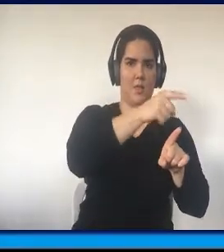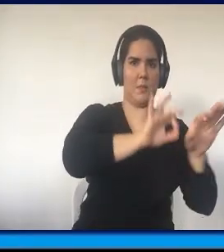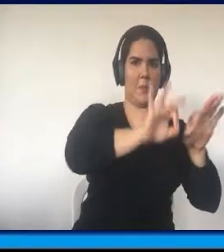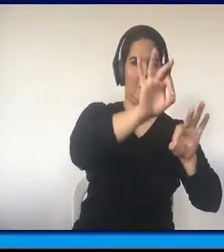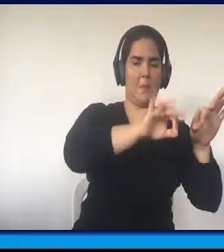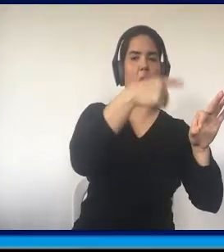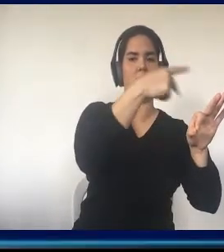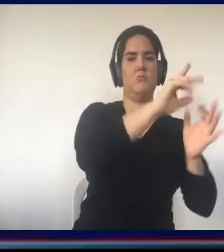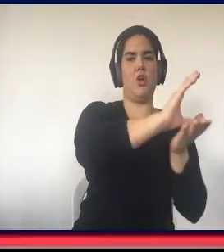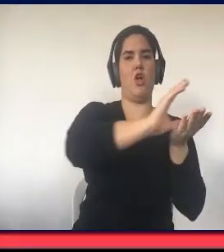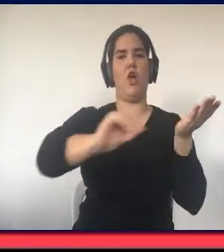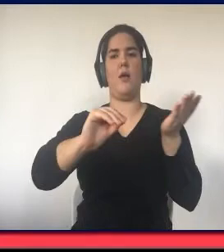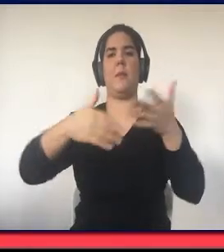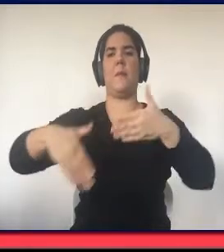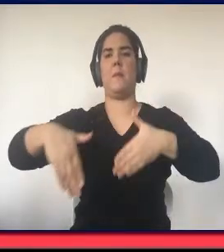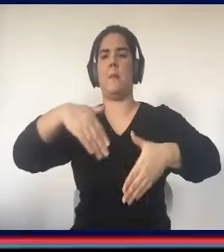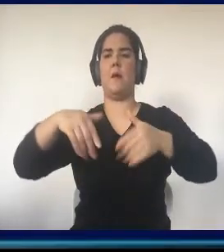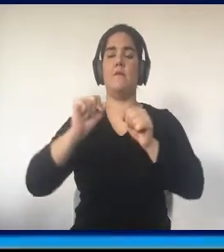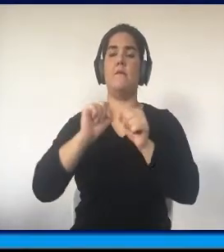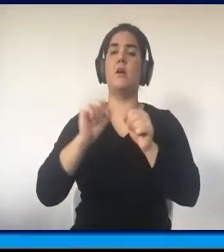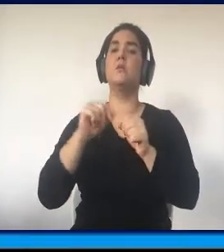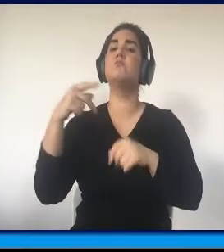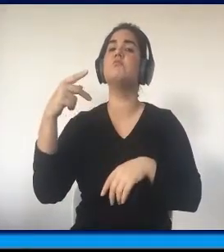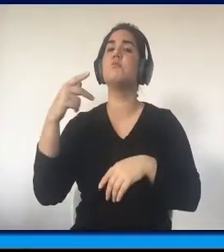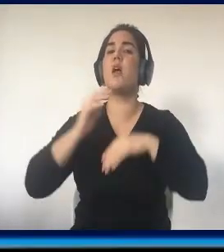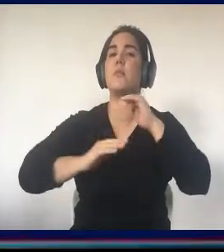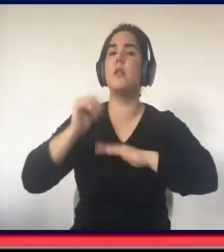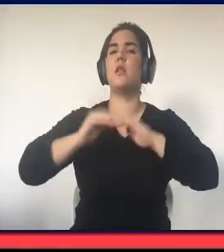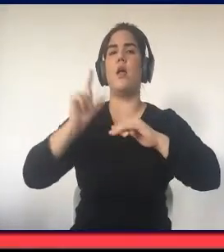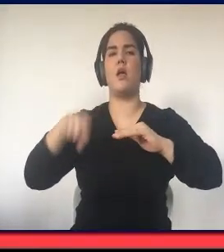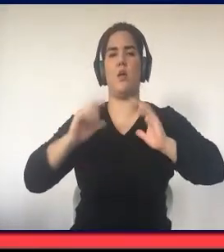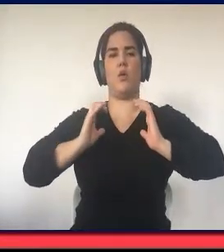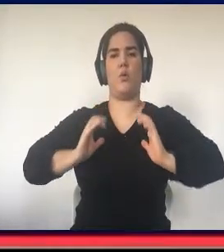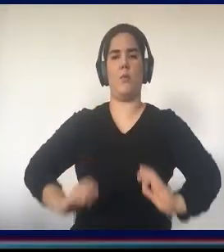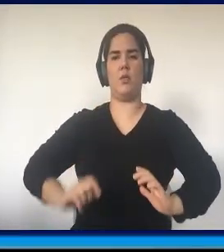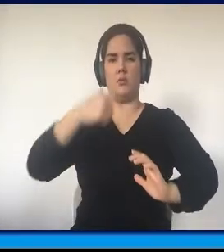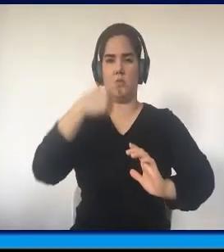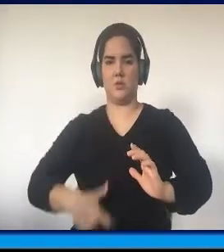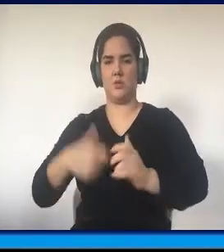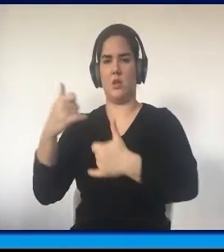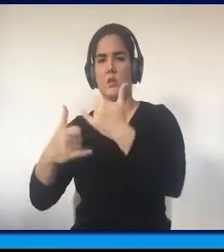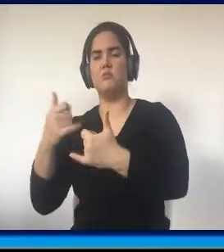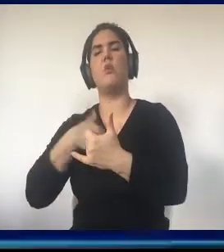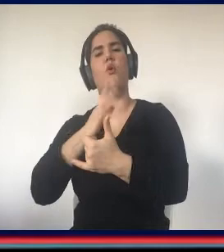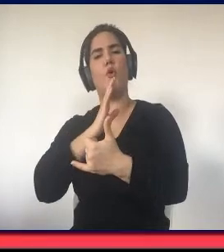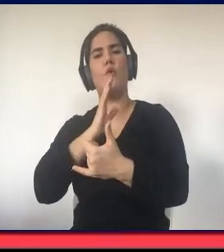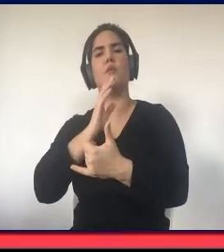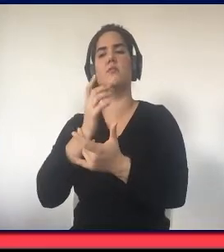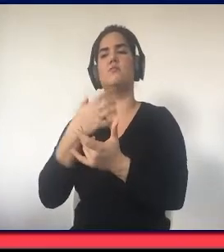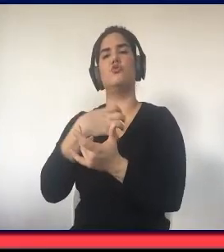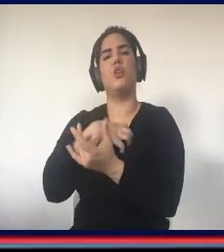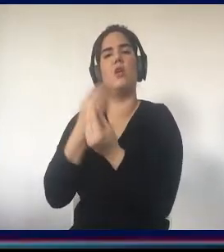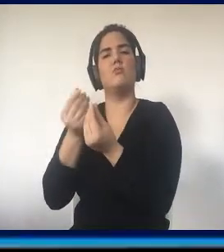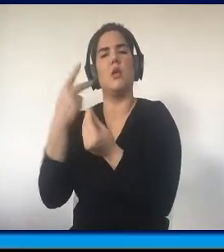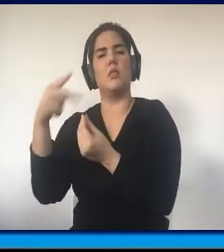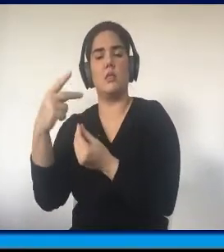recreador precisa, né? É esse comportamento de entender as pessoas, não as habilidades técnicas que talvez lá no futuro elas nem vão